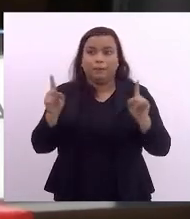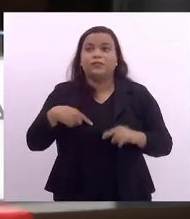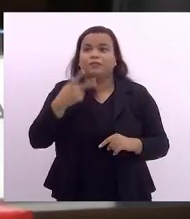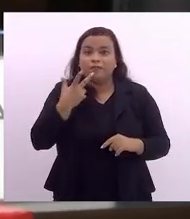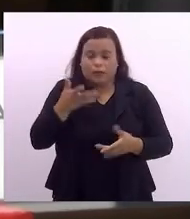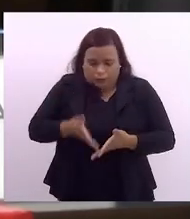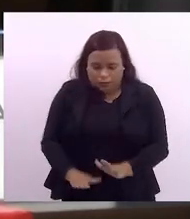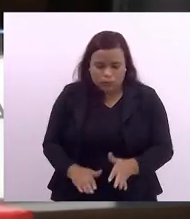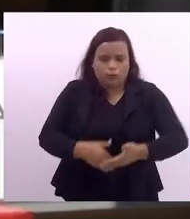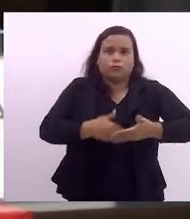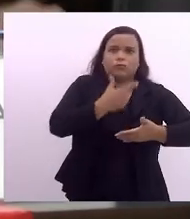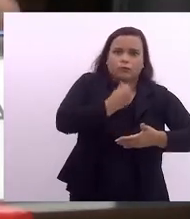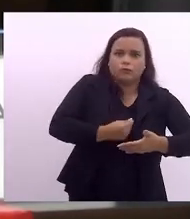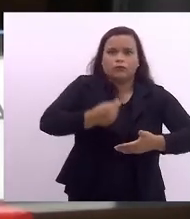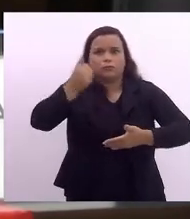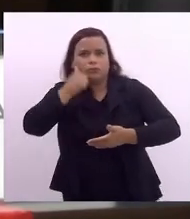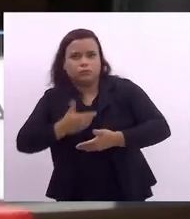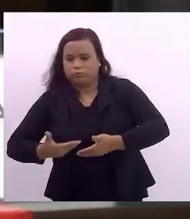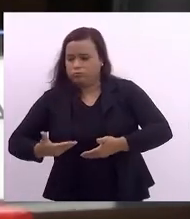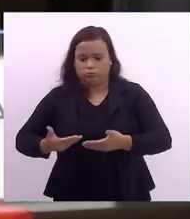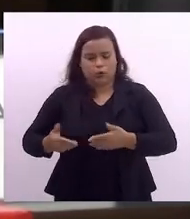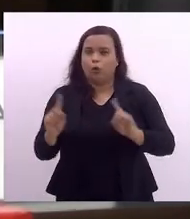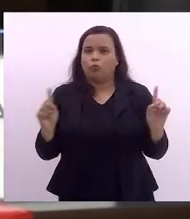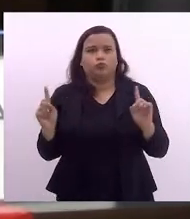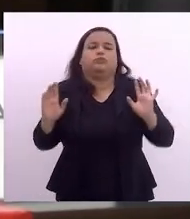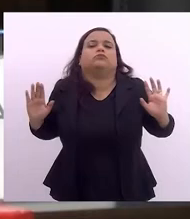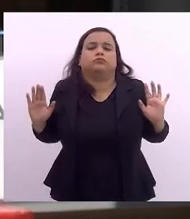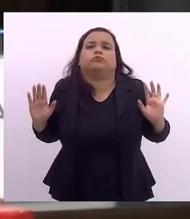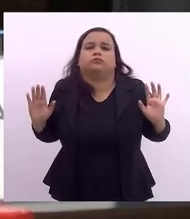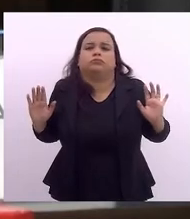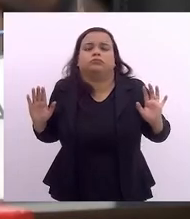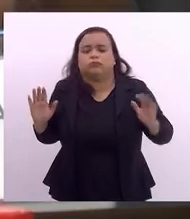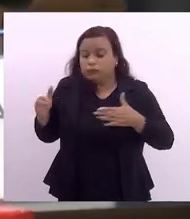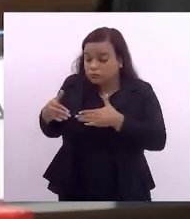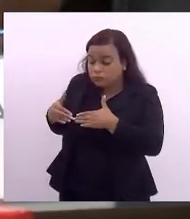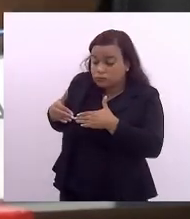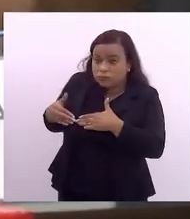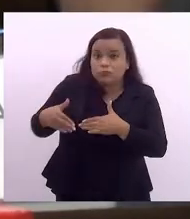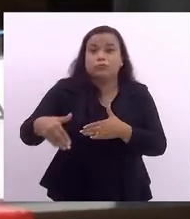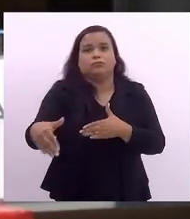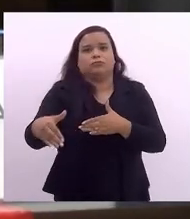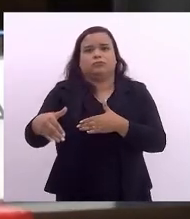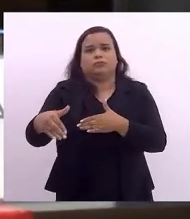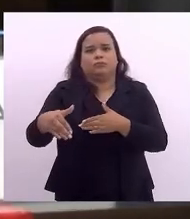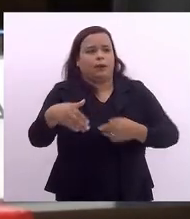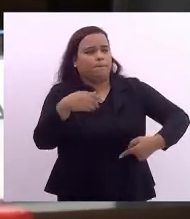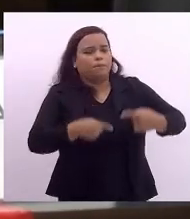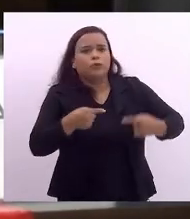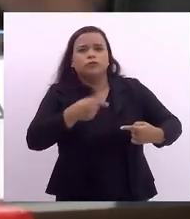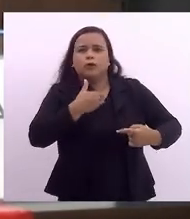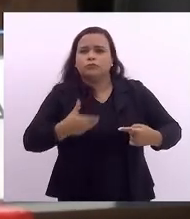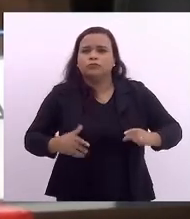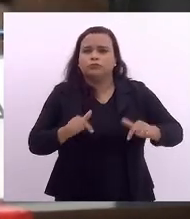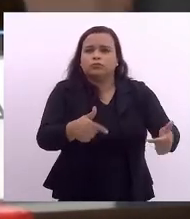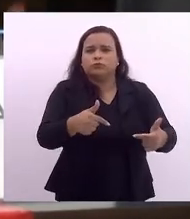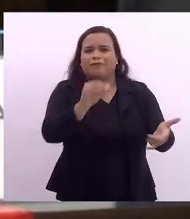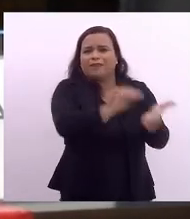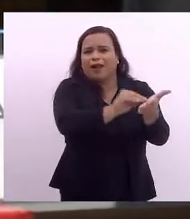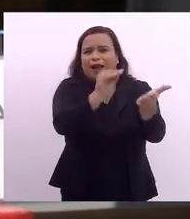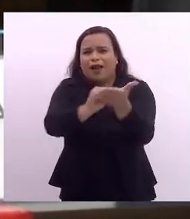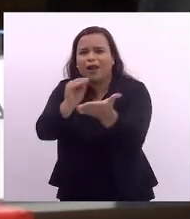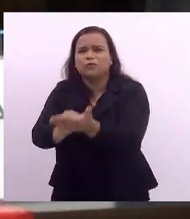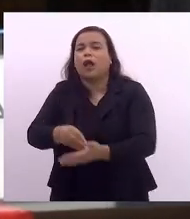isso. E a partir daí, toda essa falta de política, toda essa falta